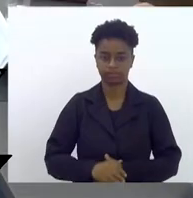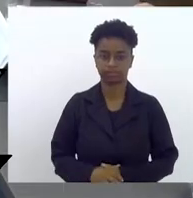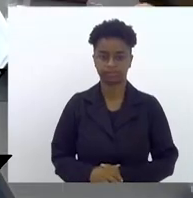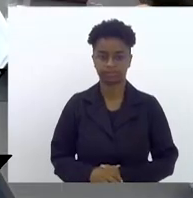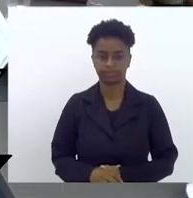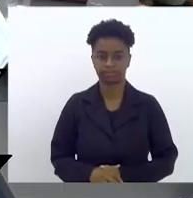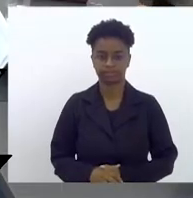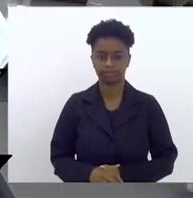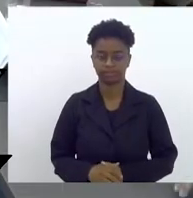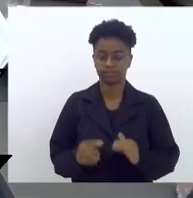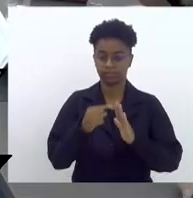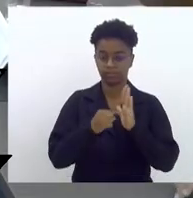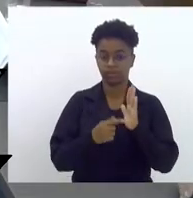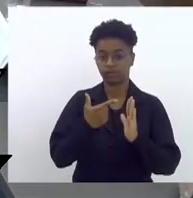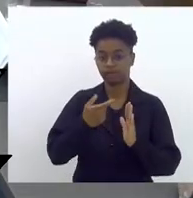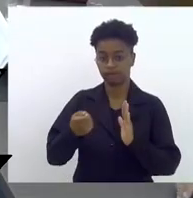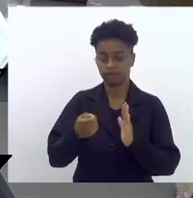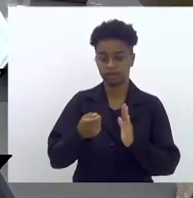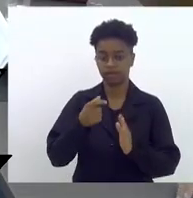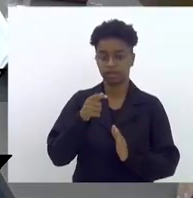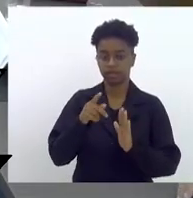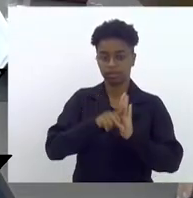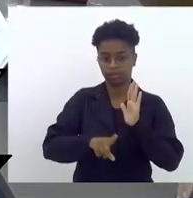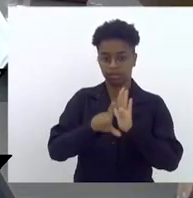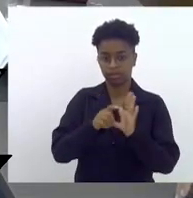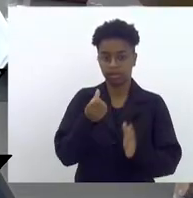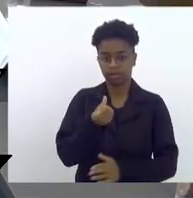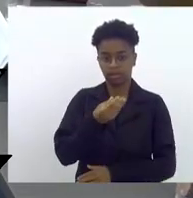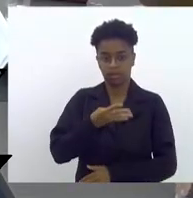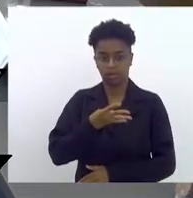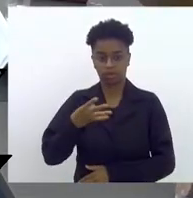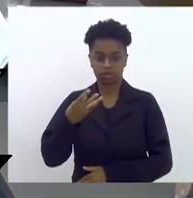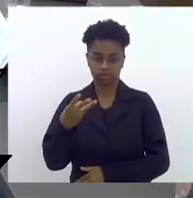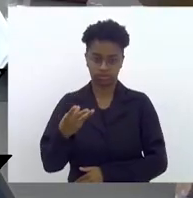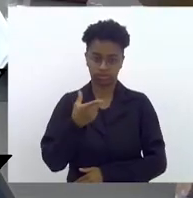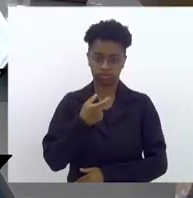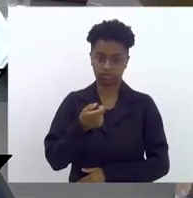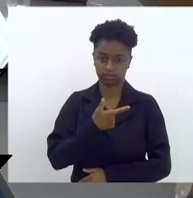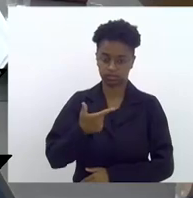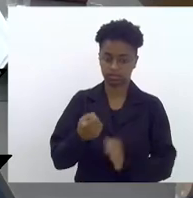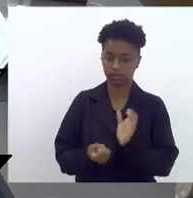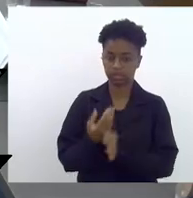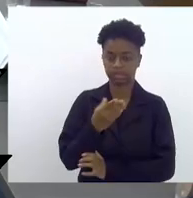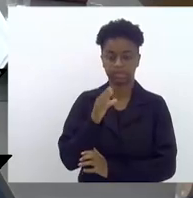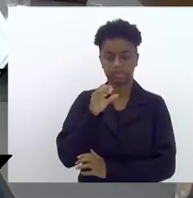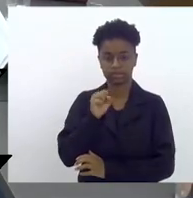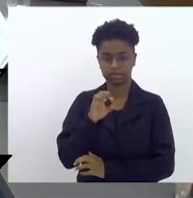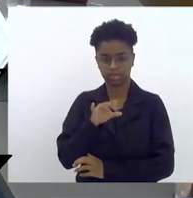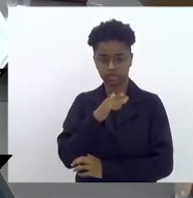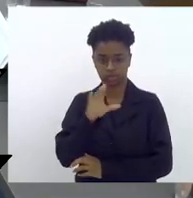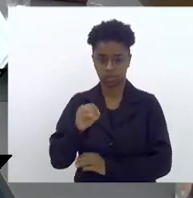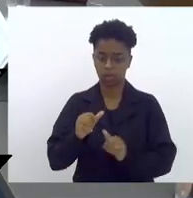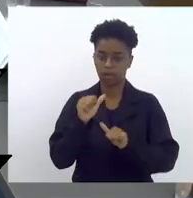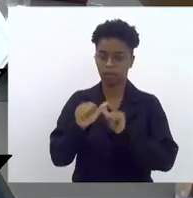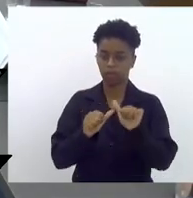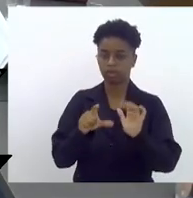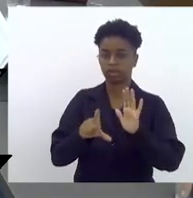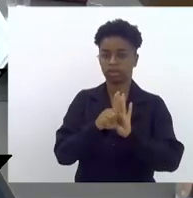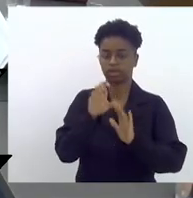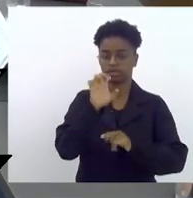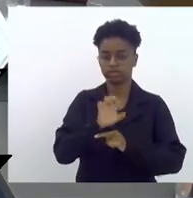e tem 20 da pauta o PL 6443 de 2022 autoria Deputado Dr Serginho que modifica a lei estadual